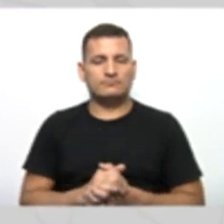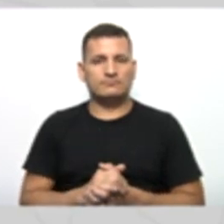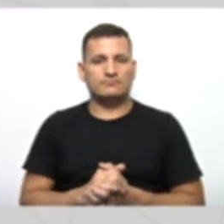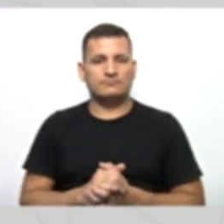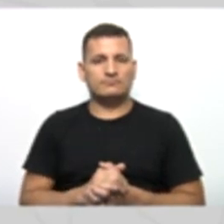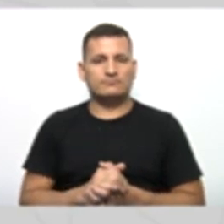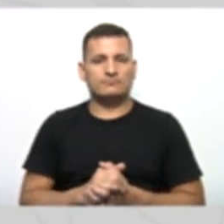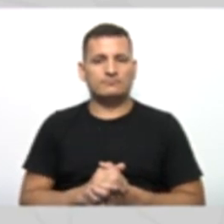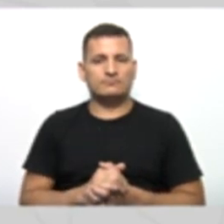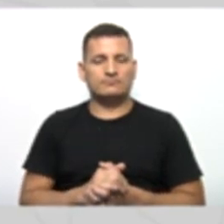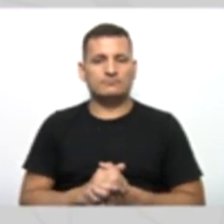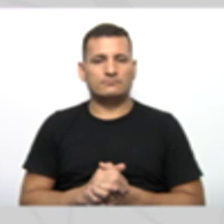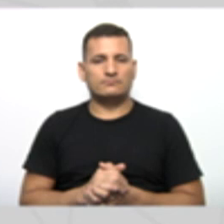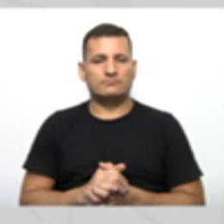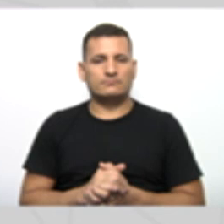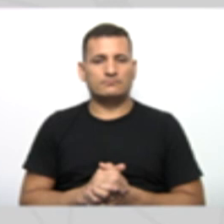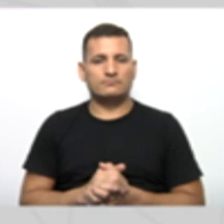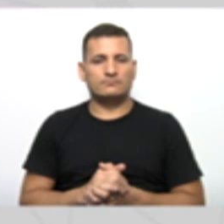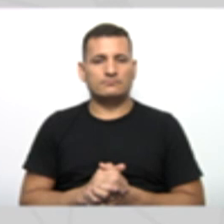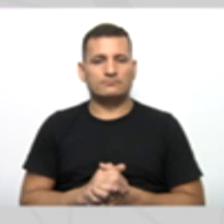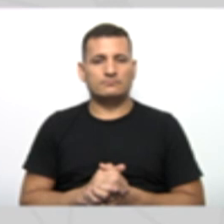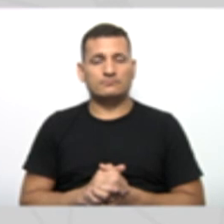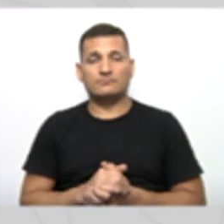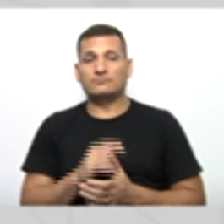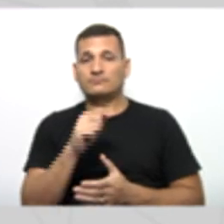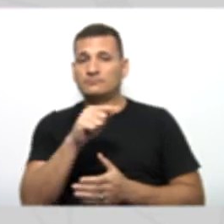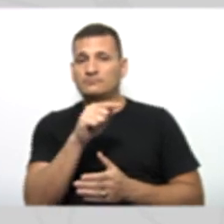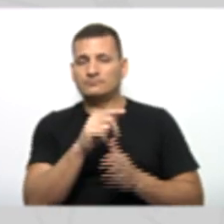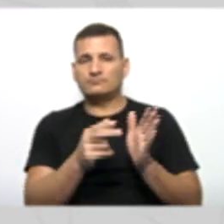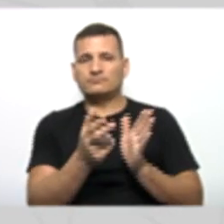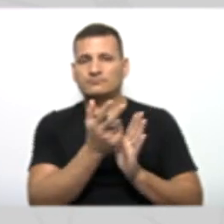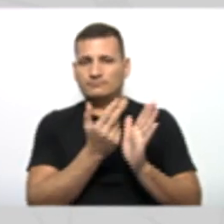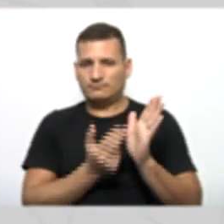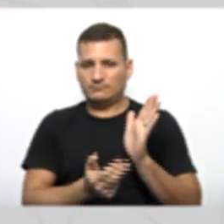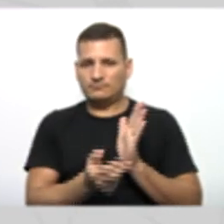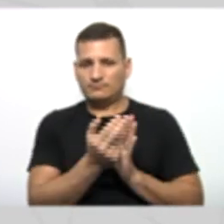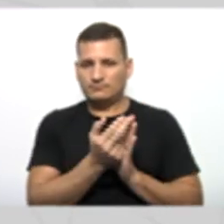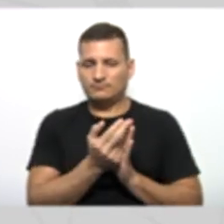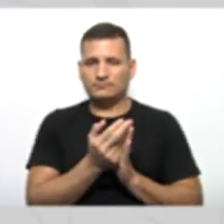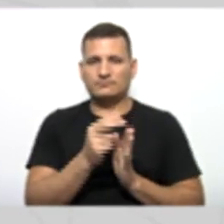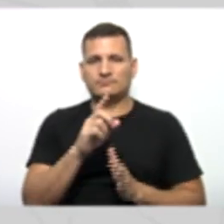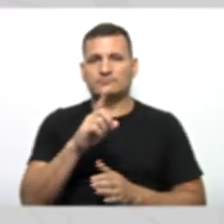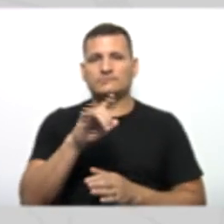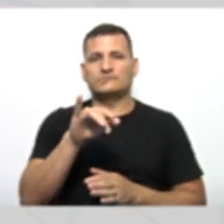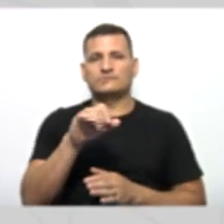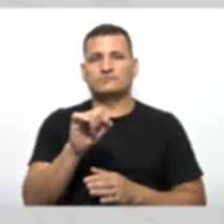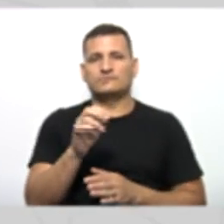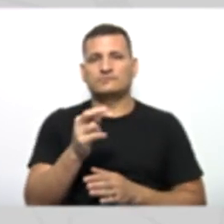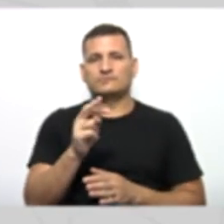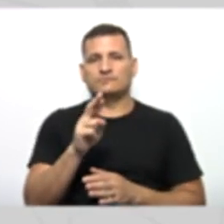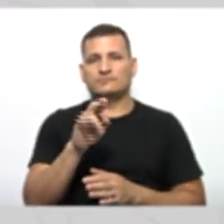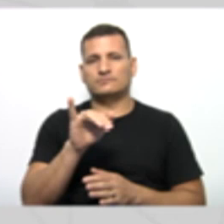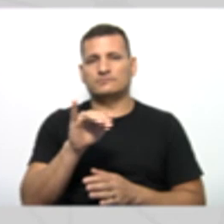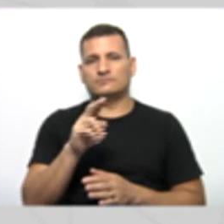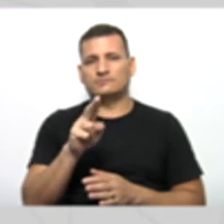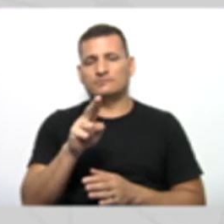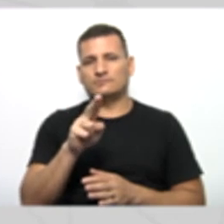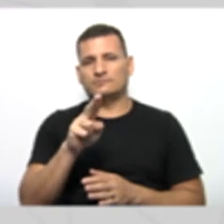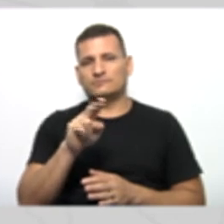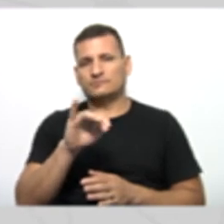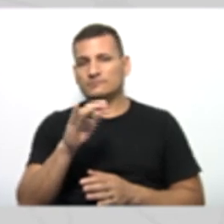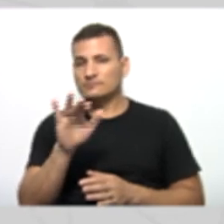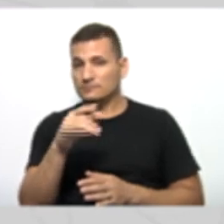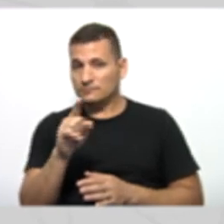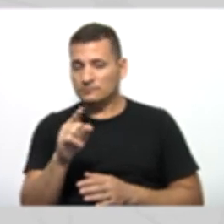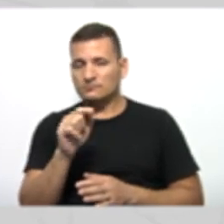ó, vem aqui, ó, preste atenção, esse diagrama de distribuição vai facilitar nessa fase